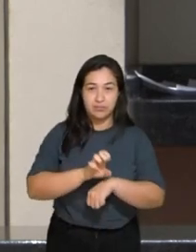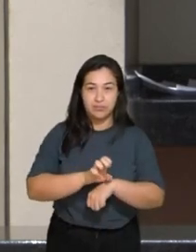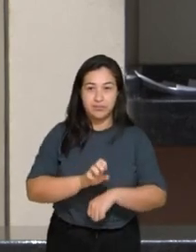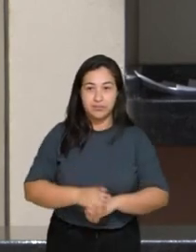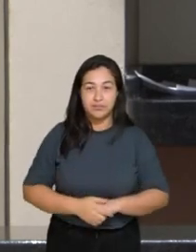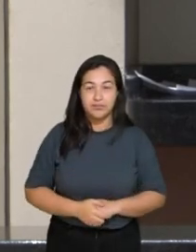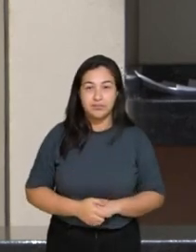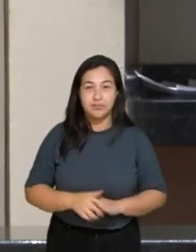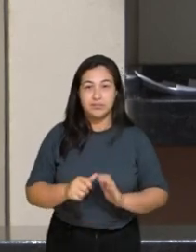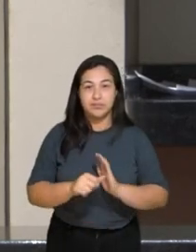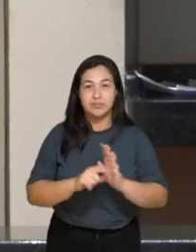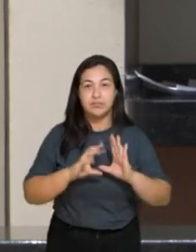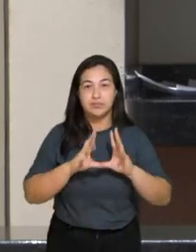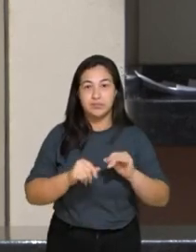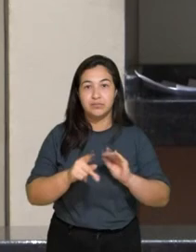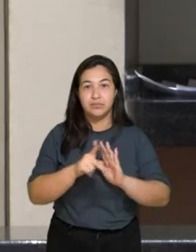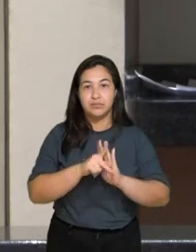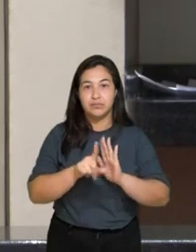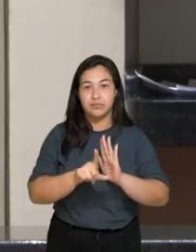Veto total ao PL